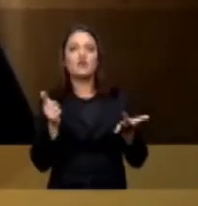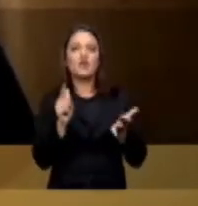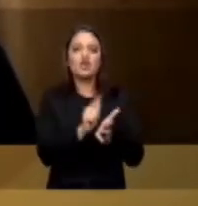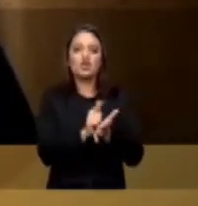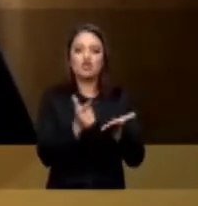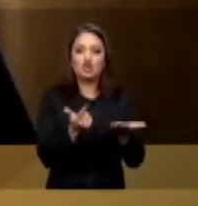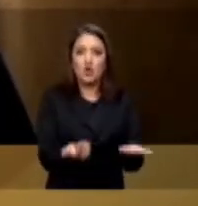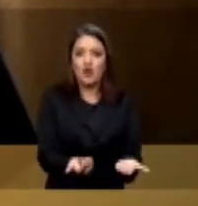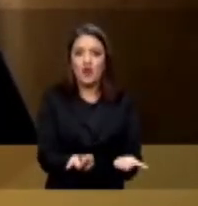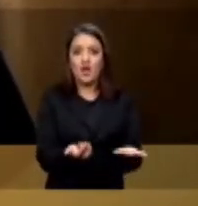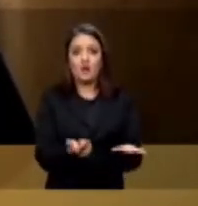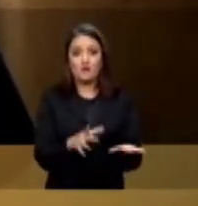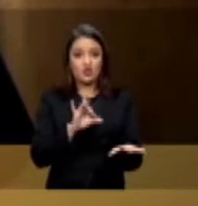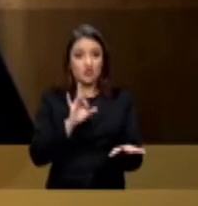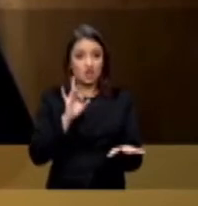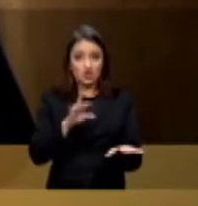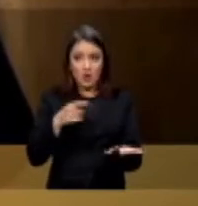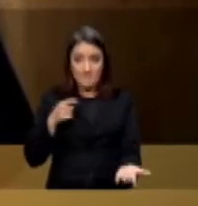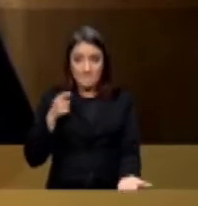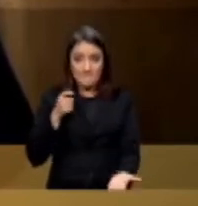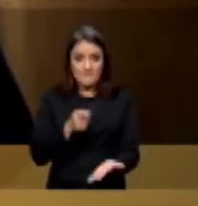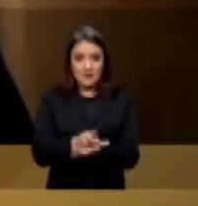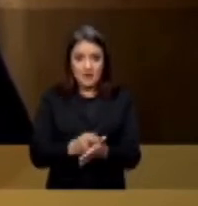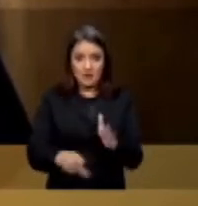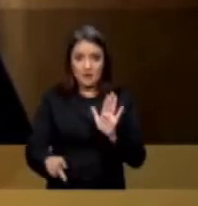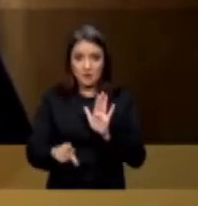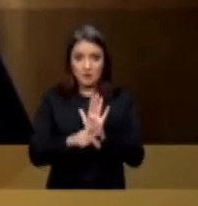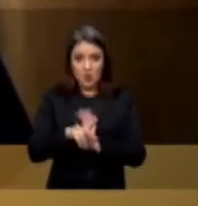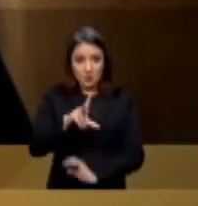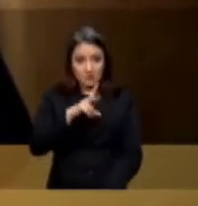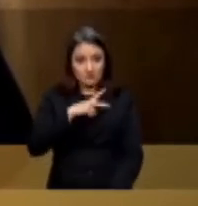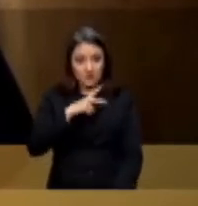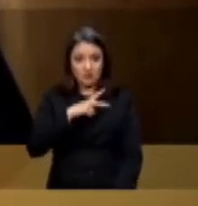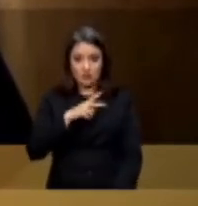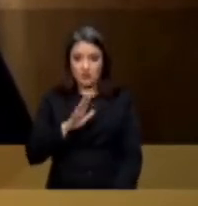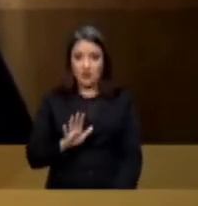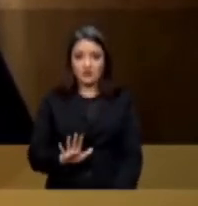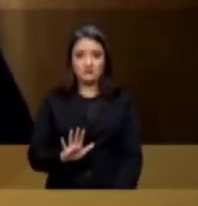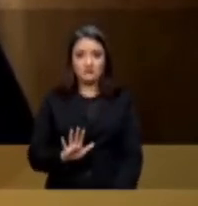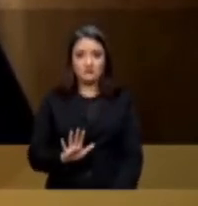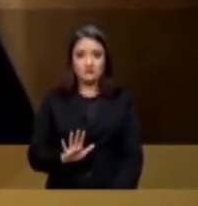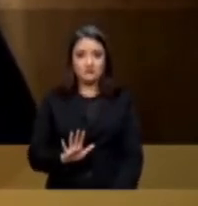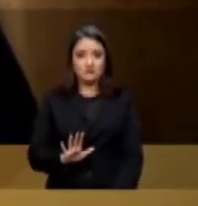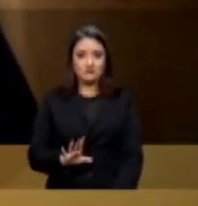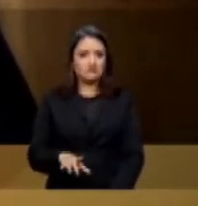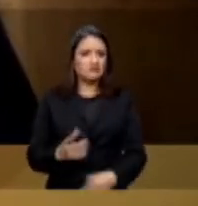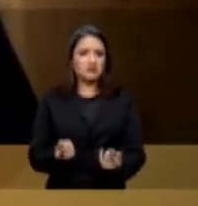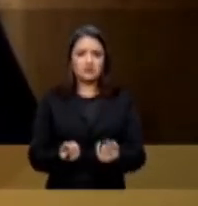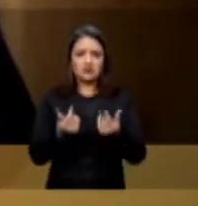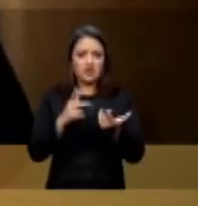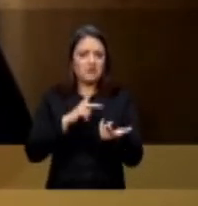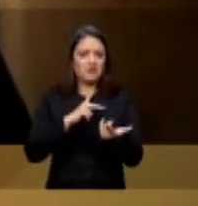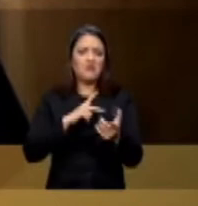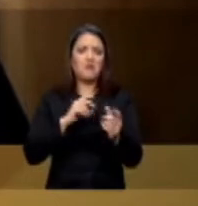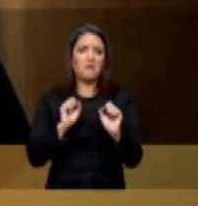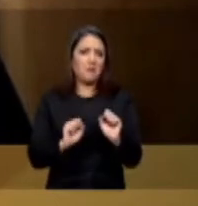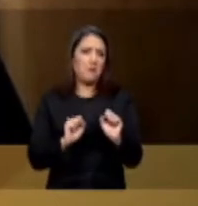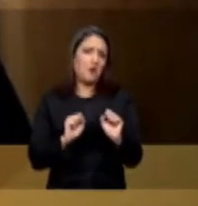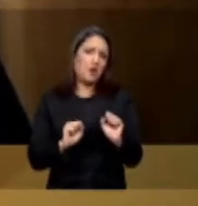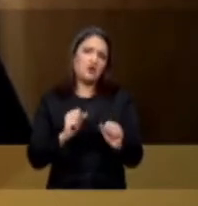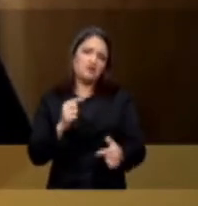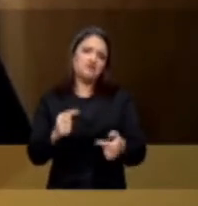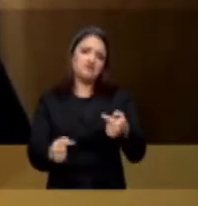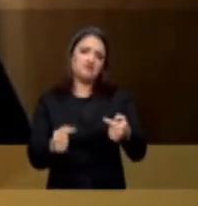fossem exclusivamente financiados pela iniciativa privada, por dinheiro privado, poderíamos